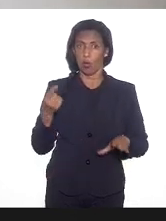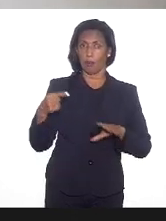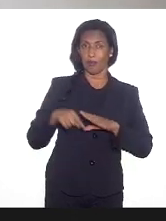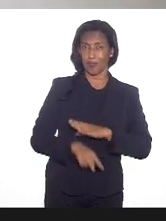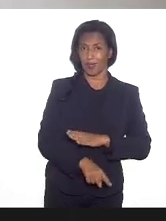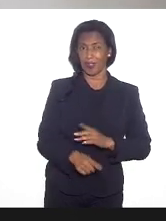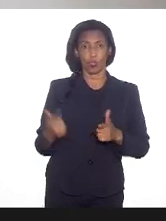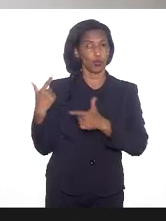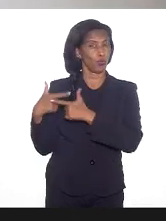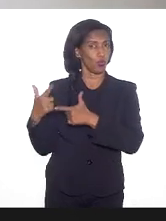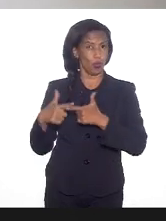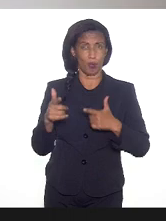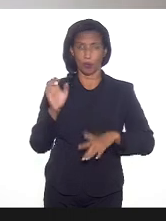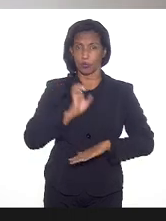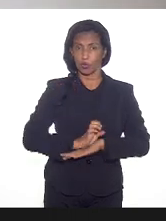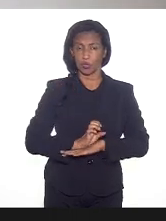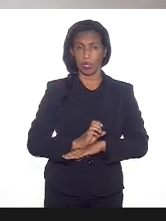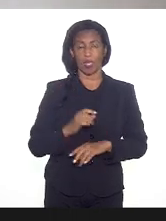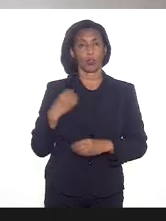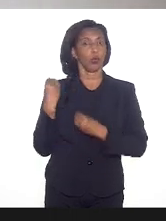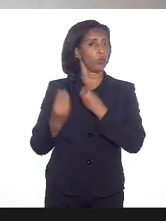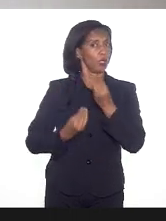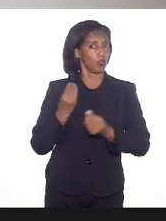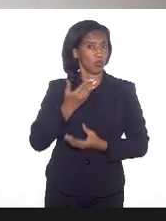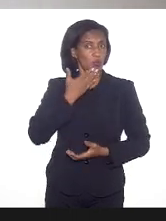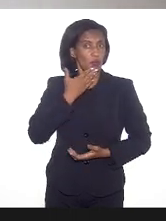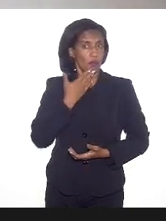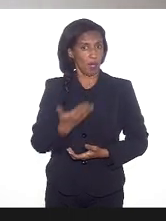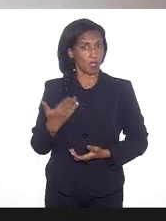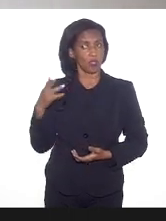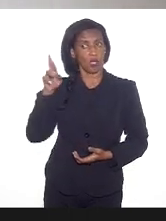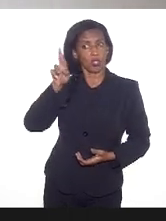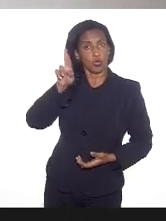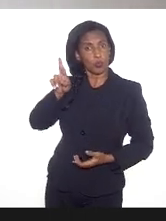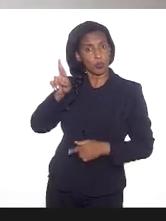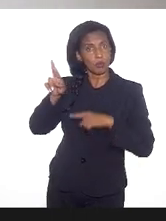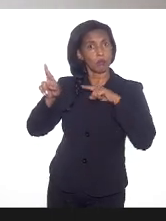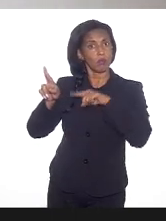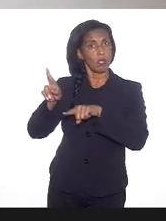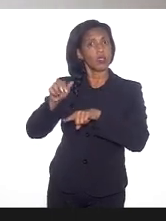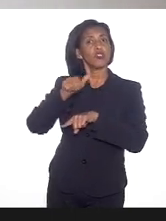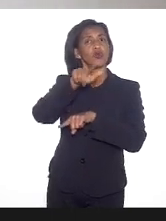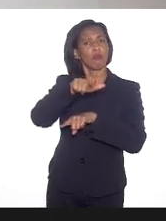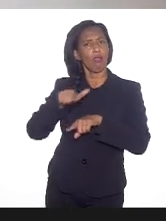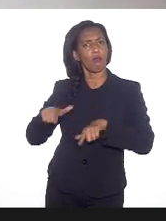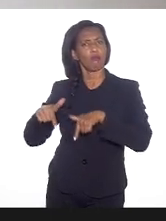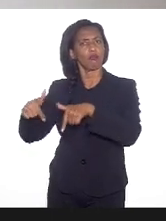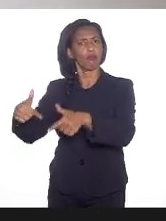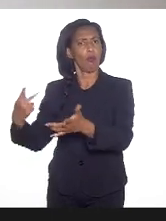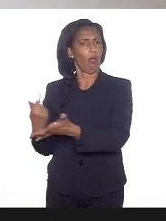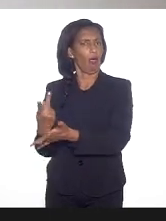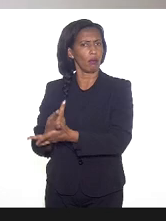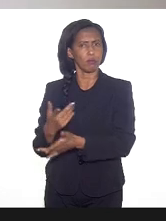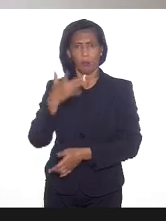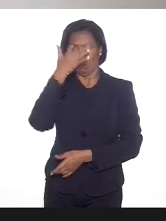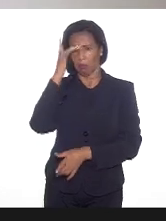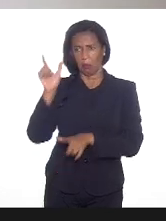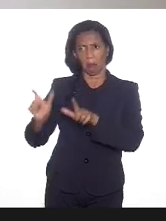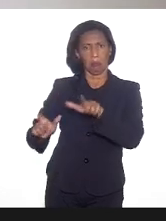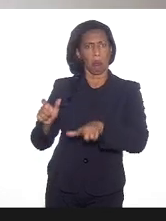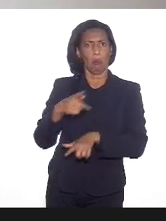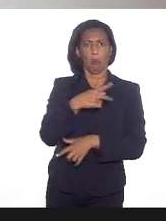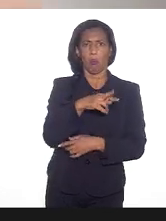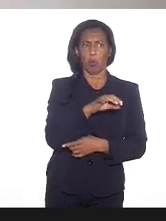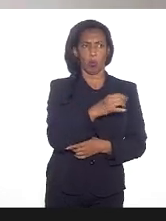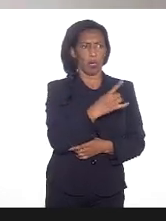crise econômica. Então, o que a gente propõe é a responsabilização de quem operou isso, sejam servidores públicos,